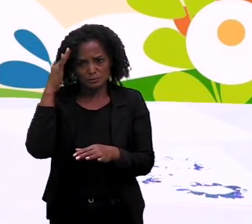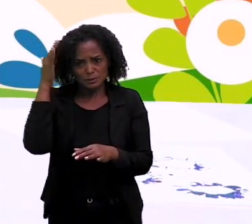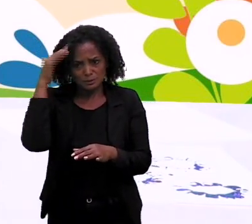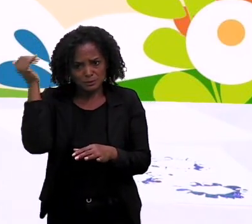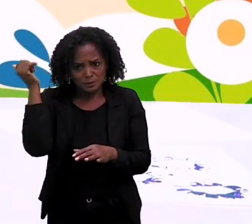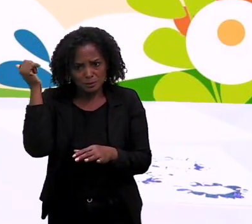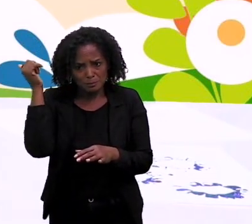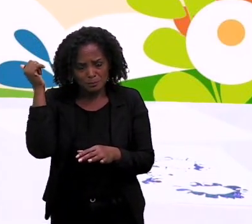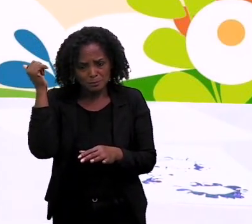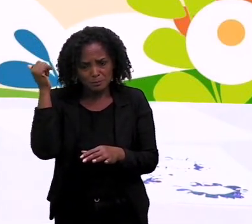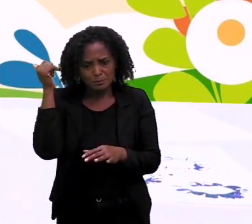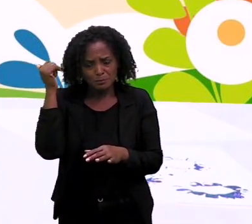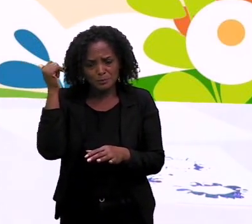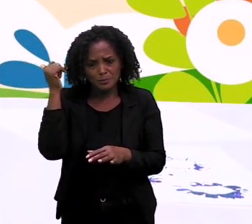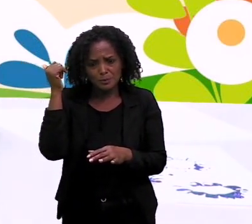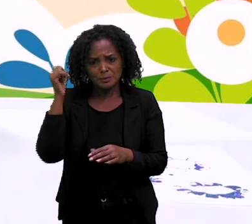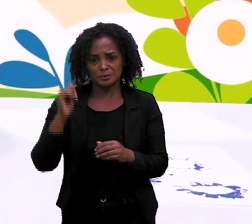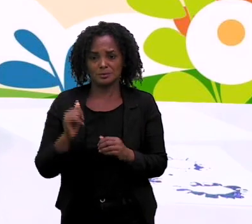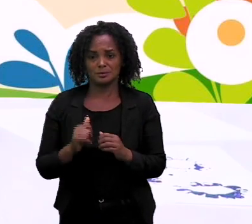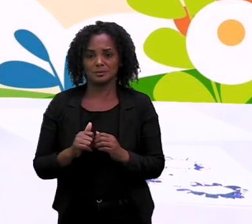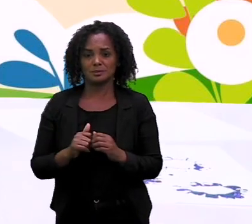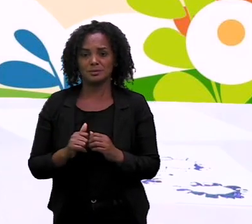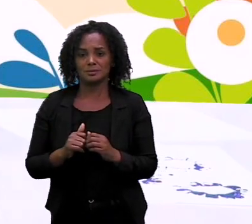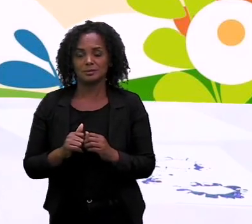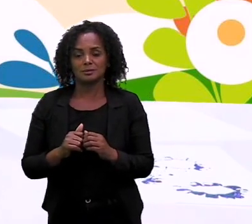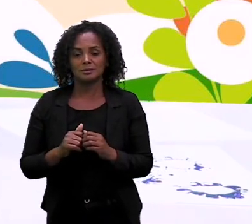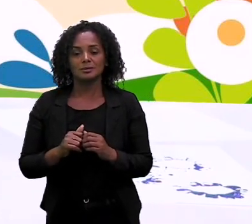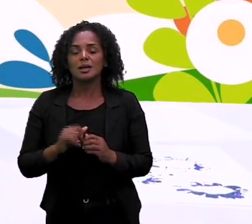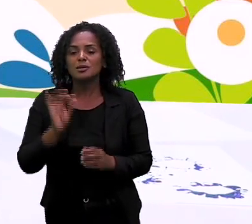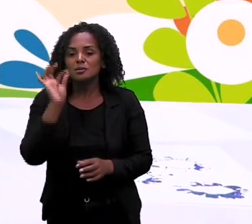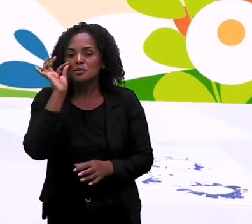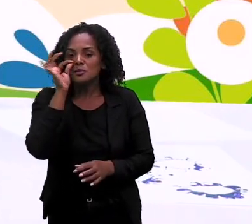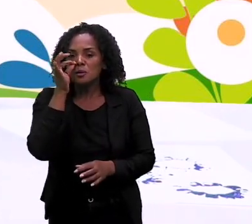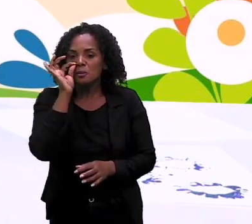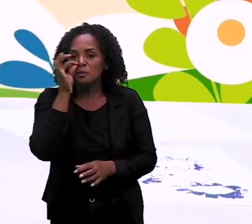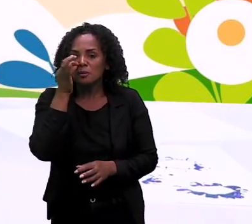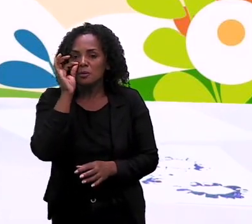que gostoso e uma rosa.